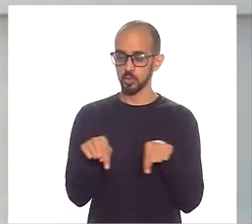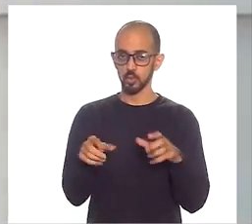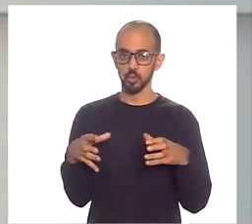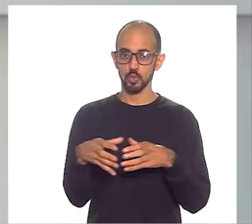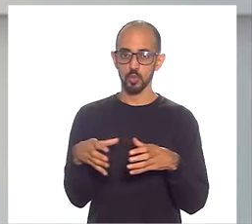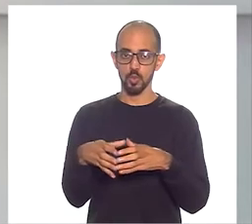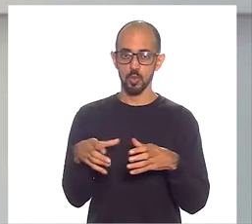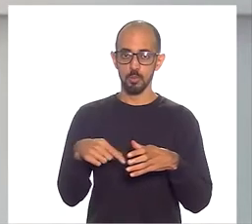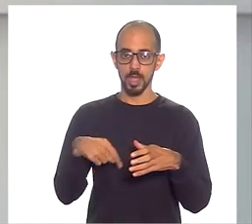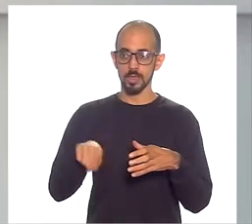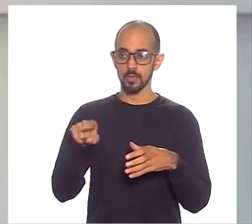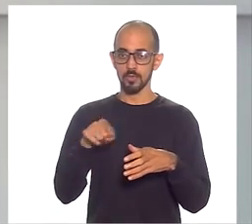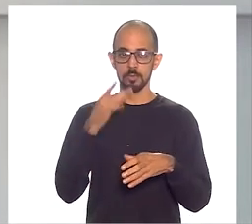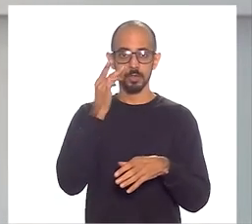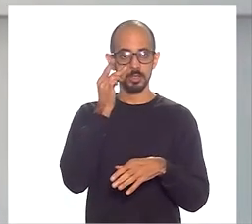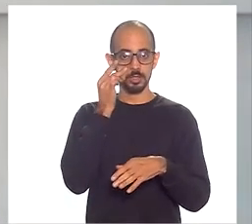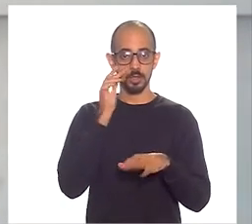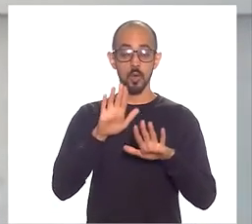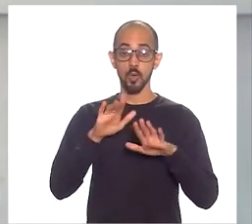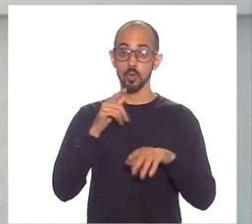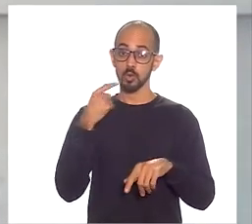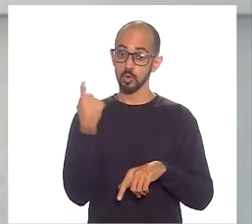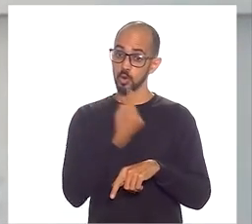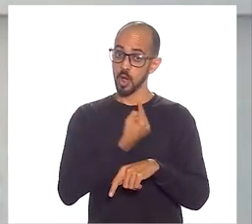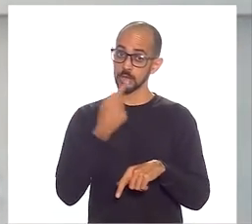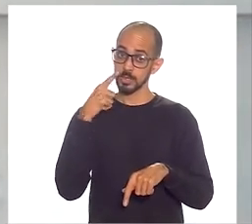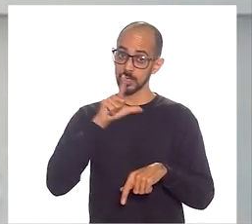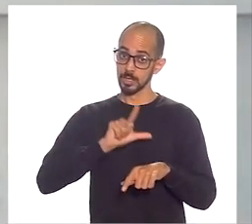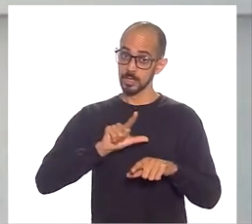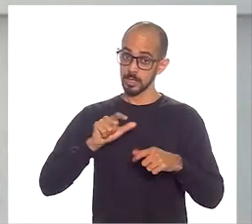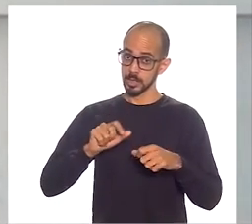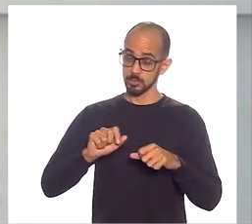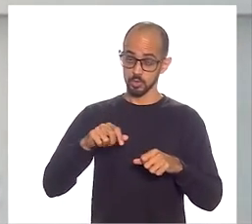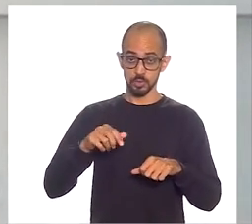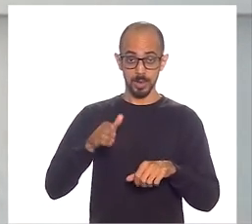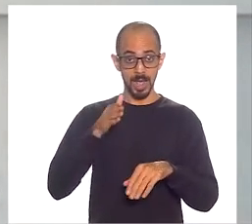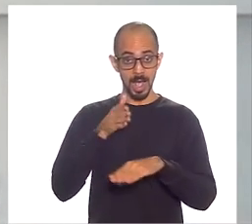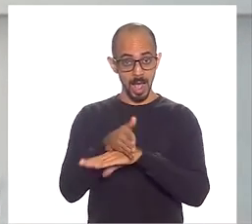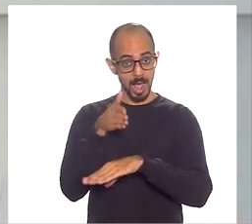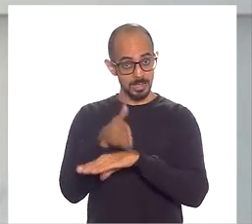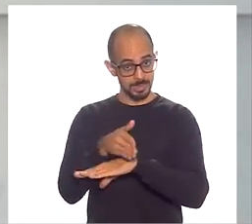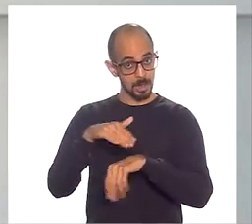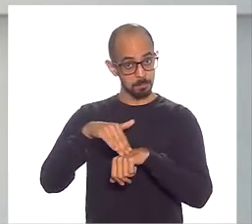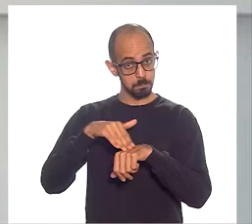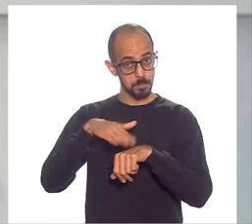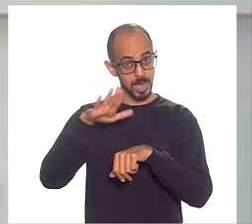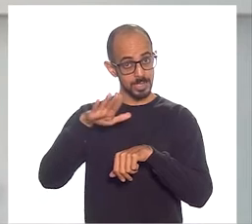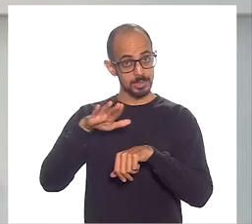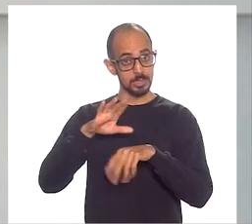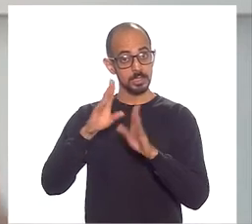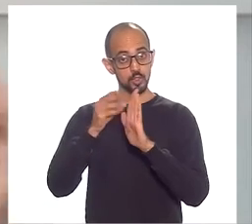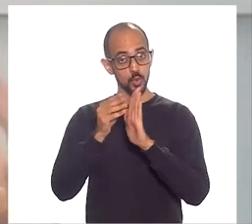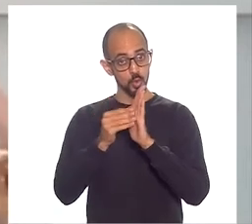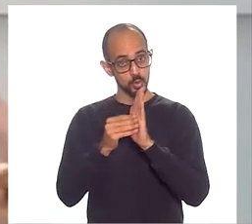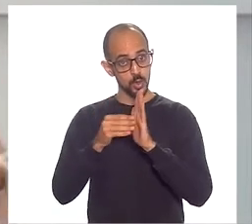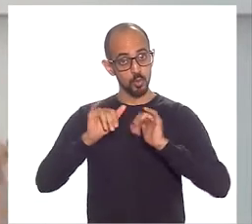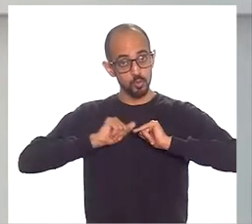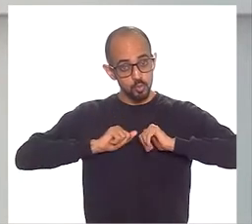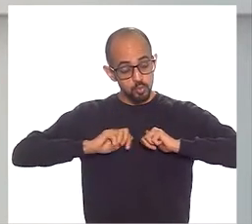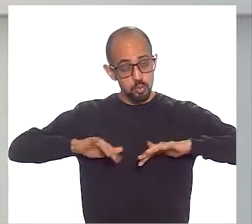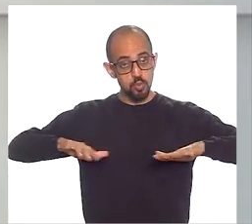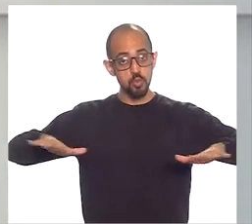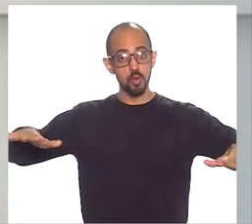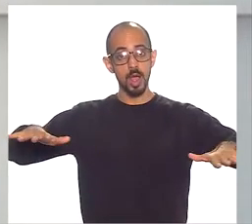nossos voluntários de forma presencial. O que foi o nosso grande ganho em escala e que vai facilitar que esse conteúdo chegue a muito mais